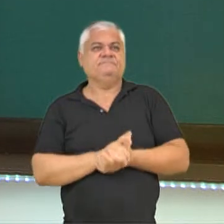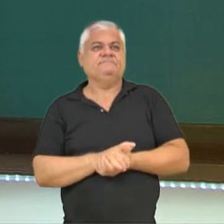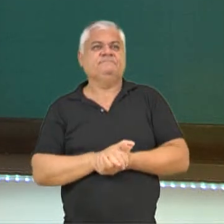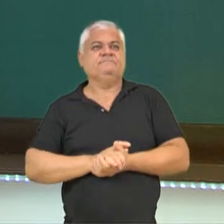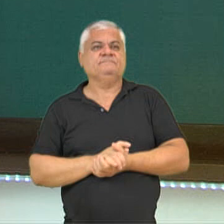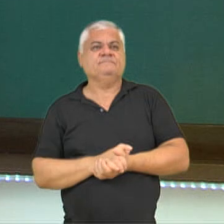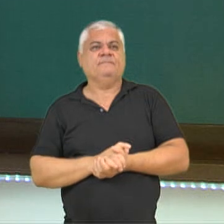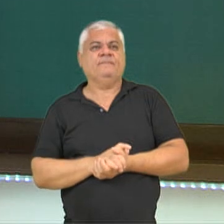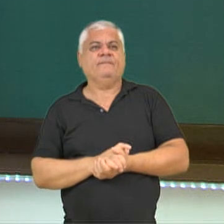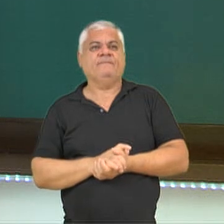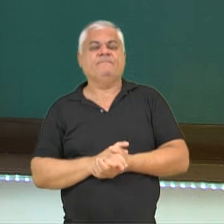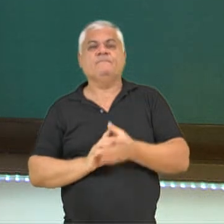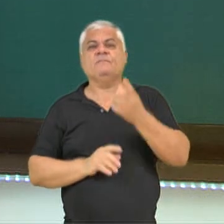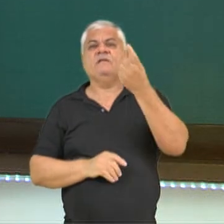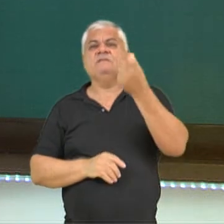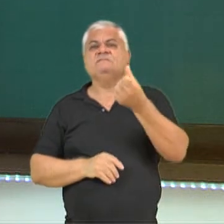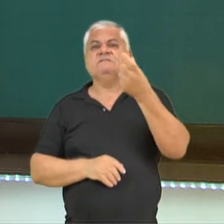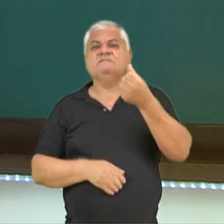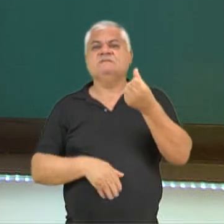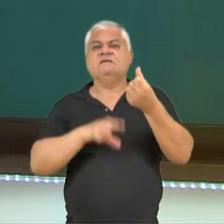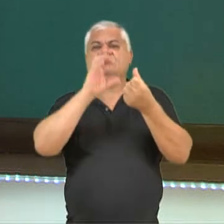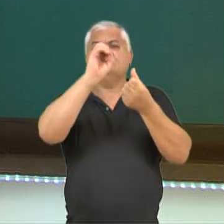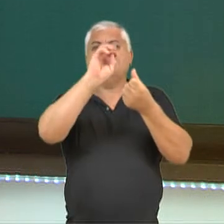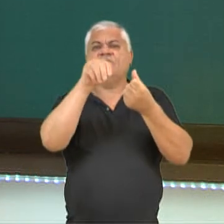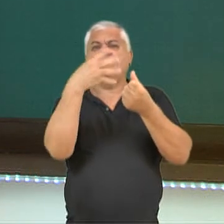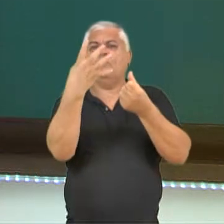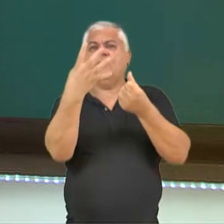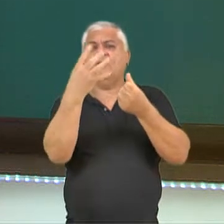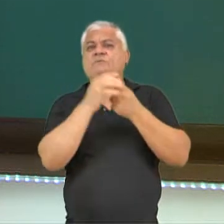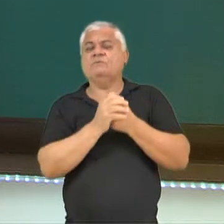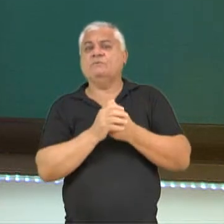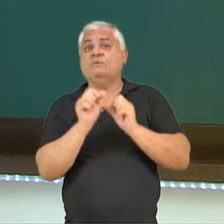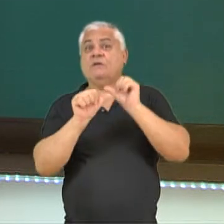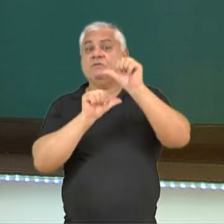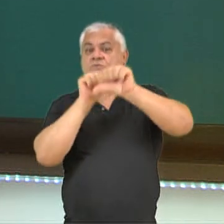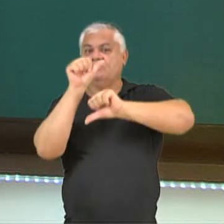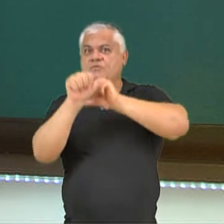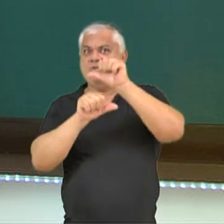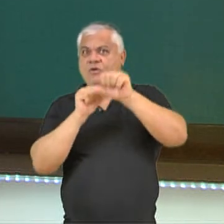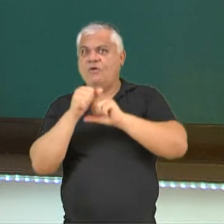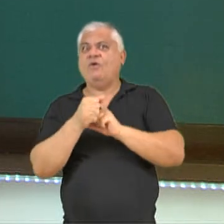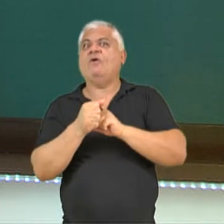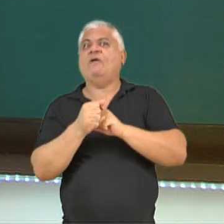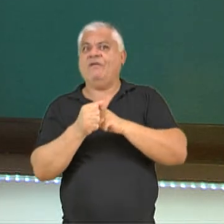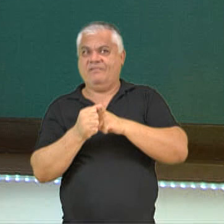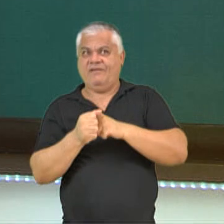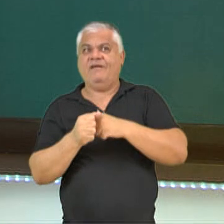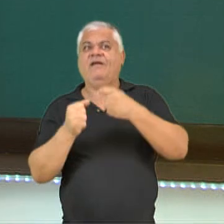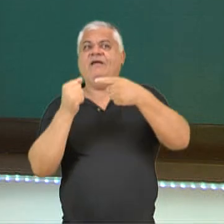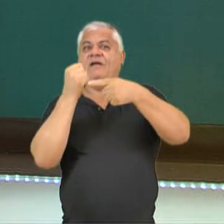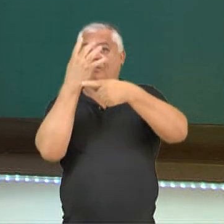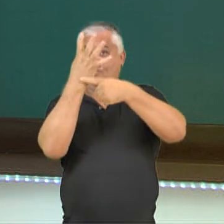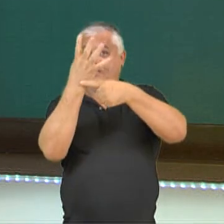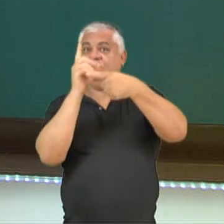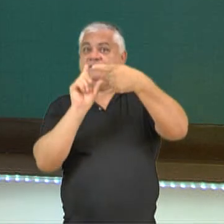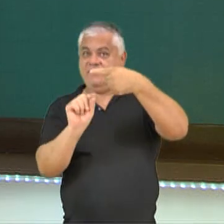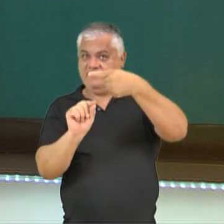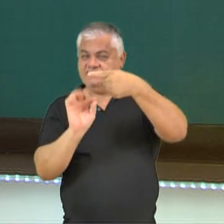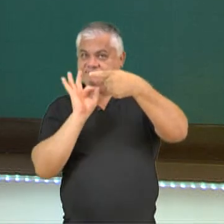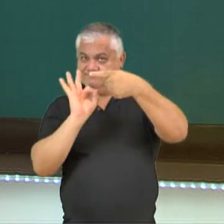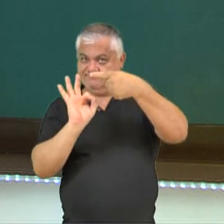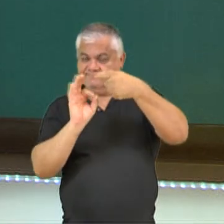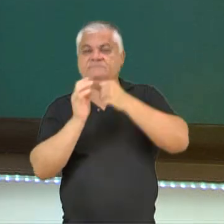ele. Olha lá. 16 elevado a 0,4, eu transformo 0,4 em fração. Vai ficar 4